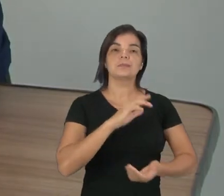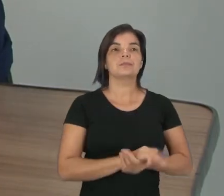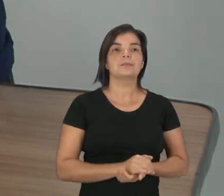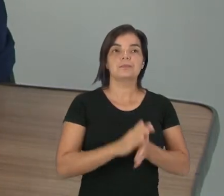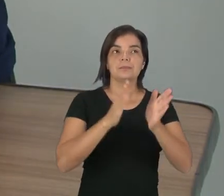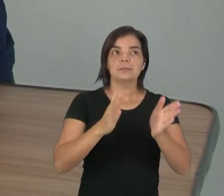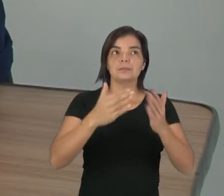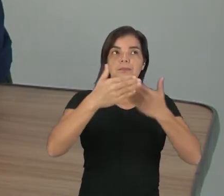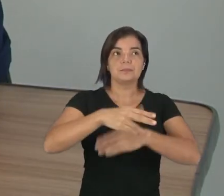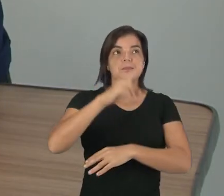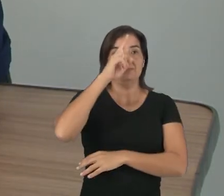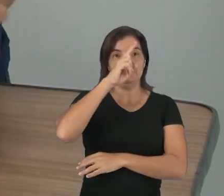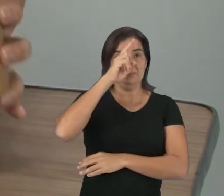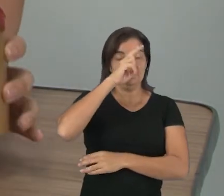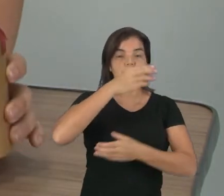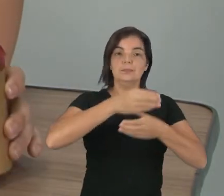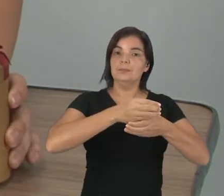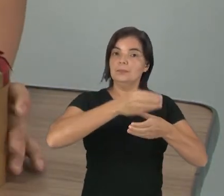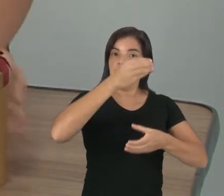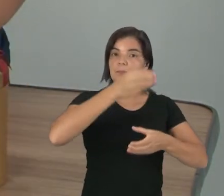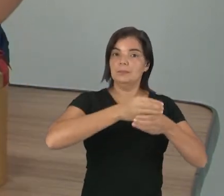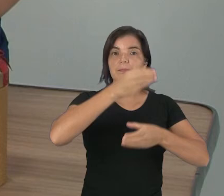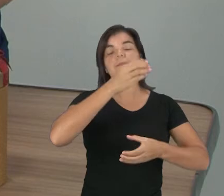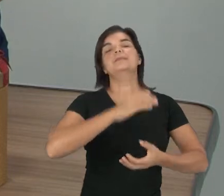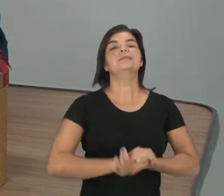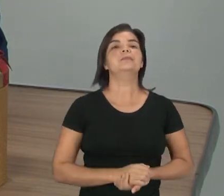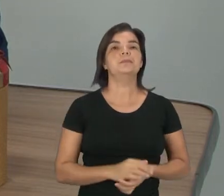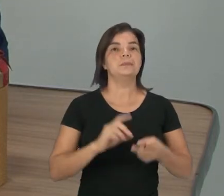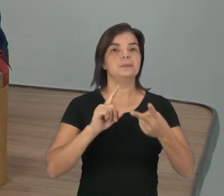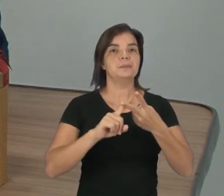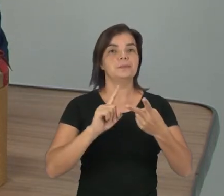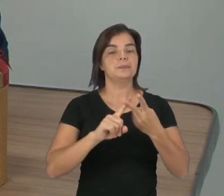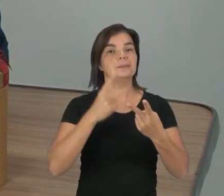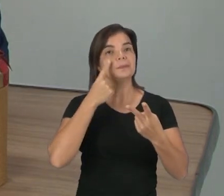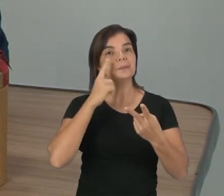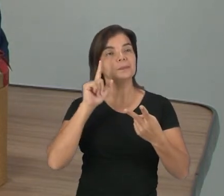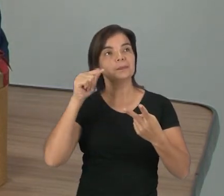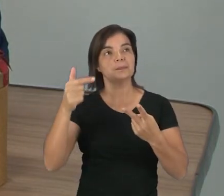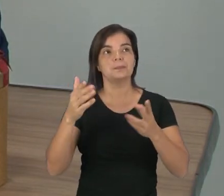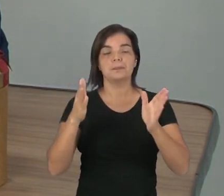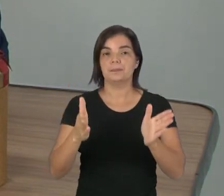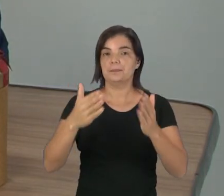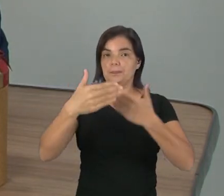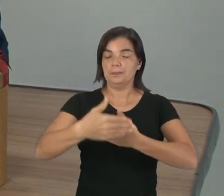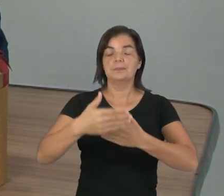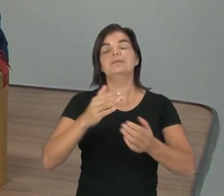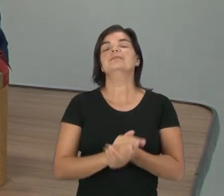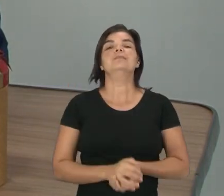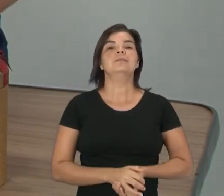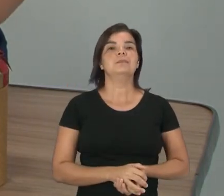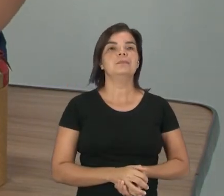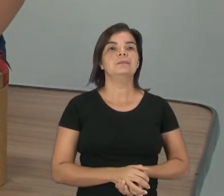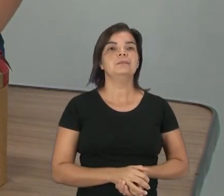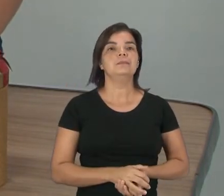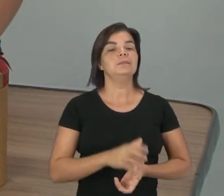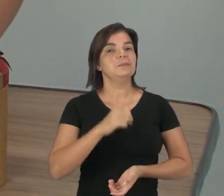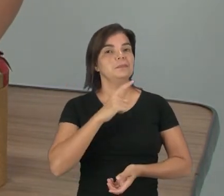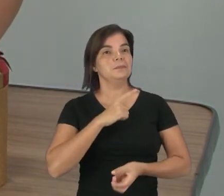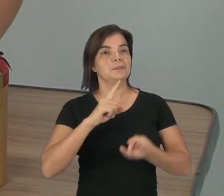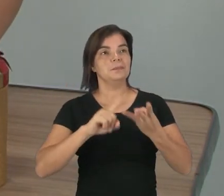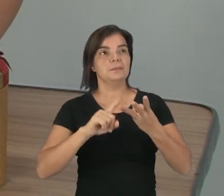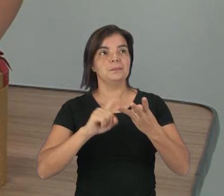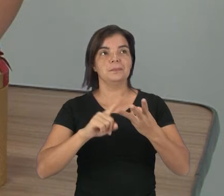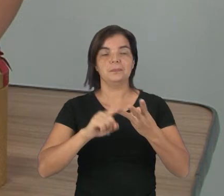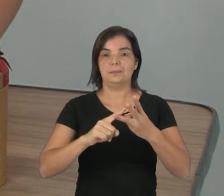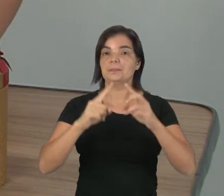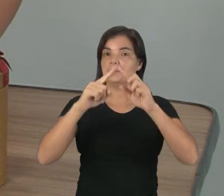uma caixa que nos lembra um cilindro. Temos essa outra caixa aqui, olha só. Temos